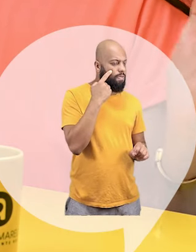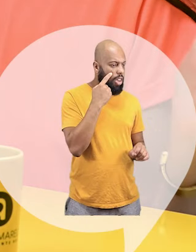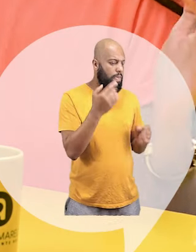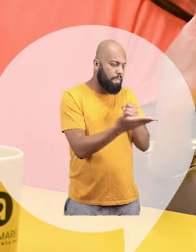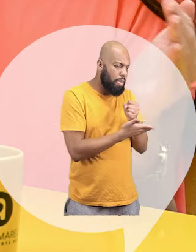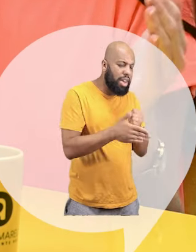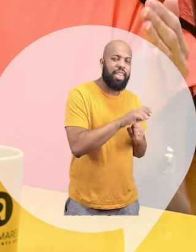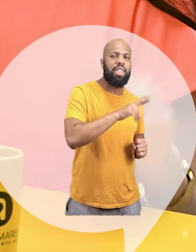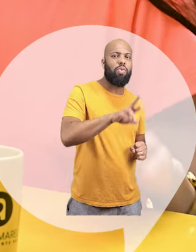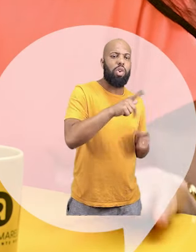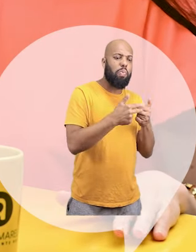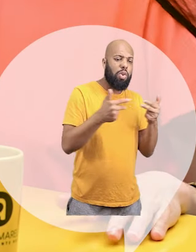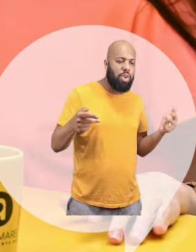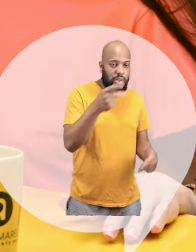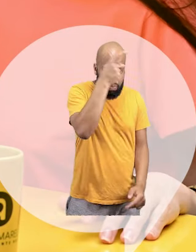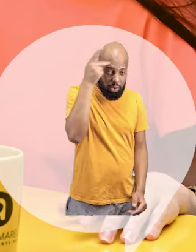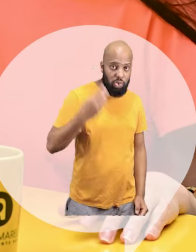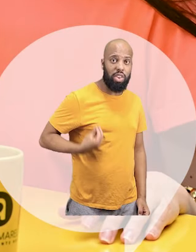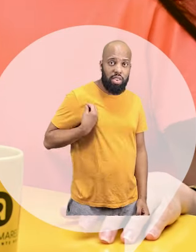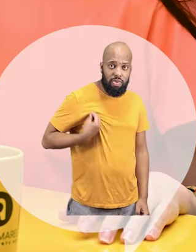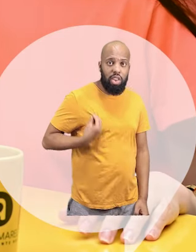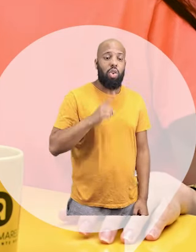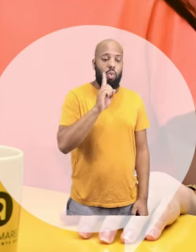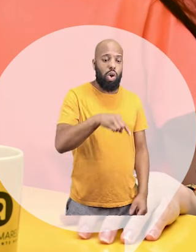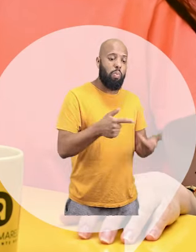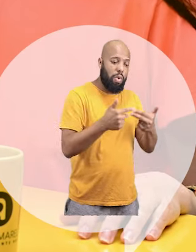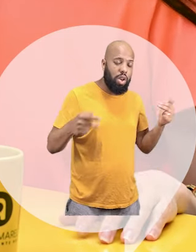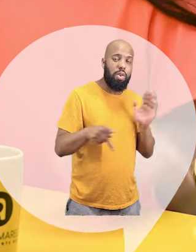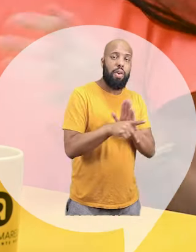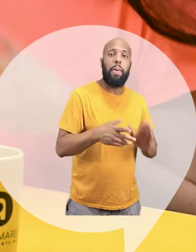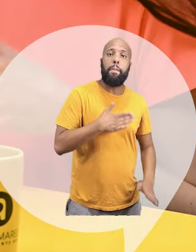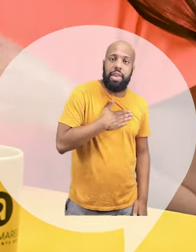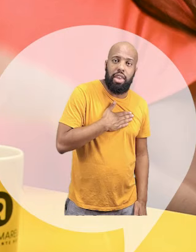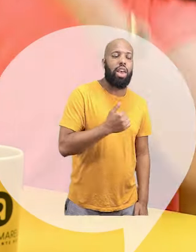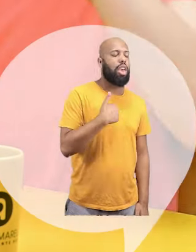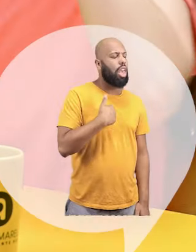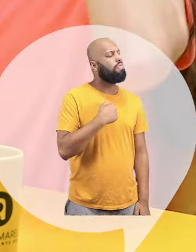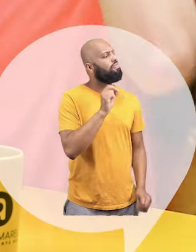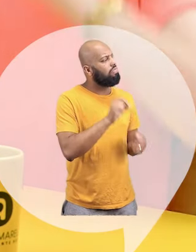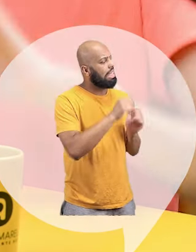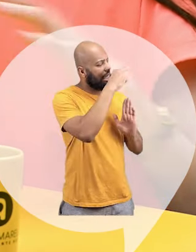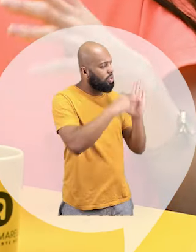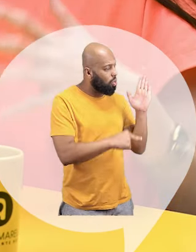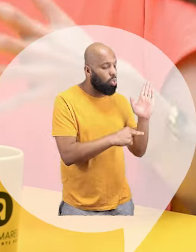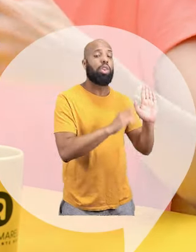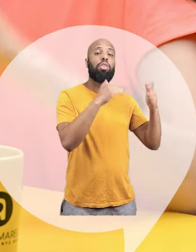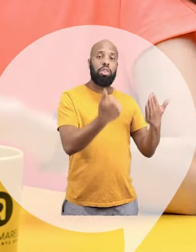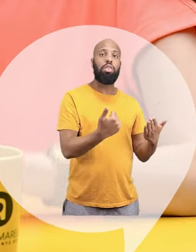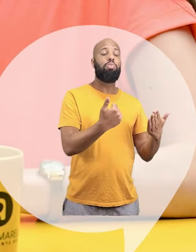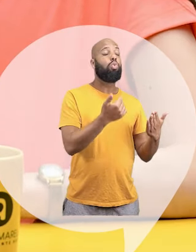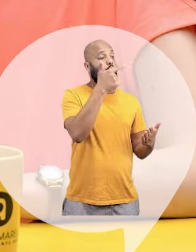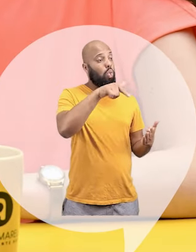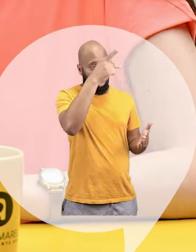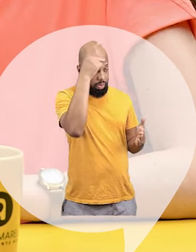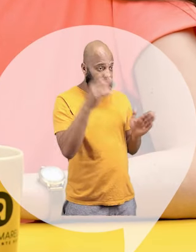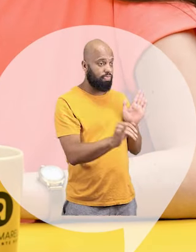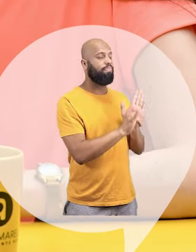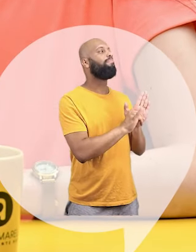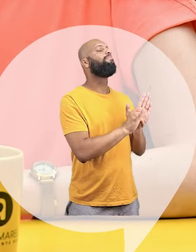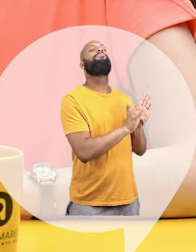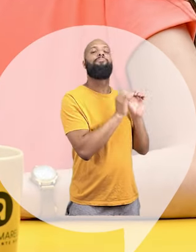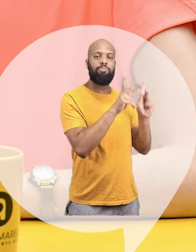que eu contei tipo não foi uma coisa que alguém viveu foi uma coisa minha assim que eu fiz essa leitura e daí quando o outro se identifica fala